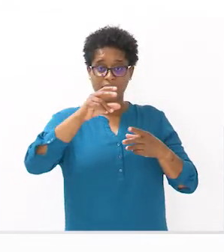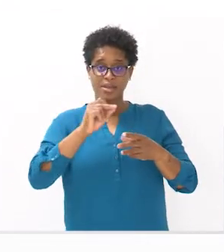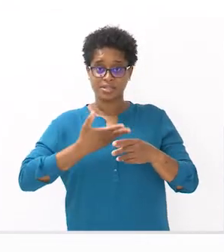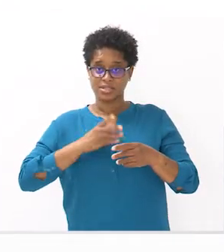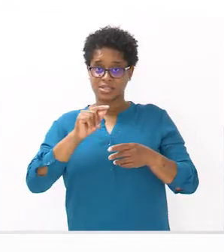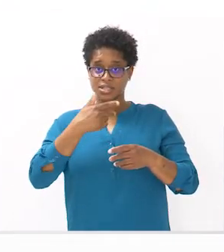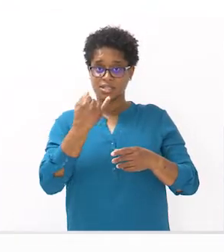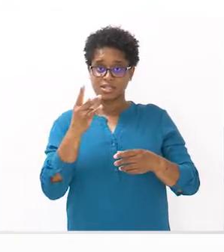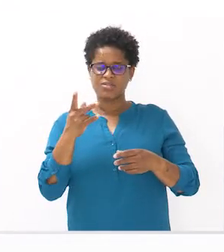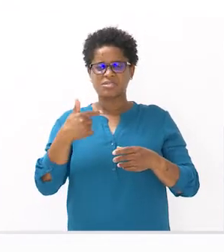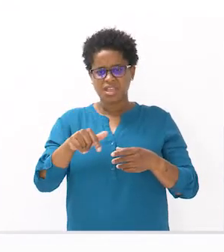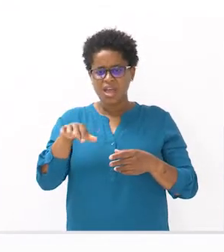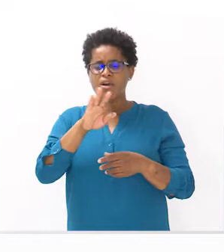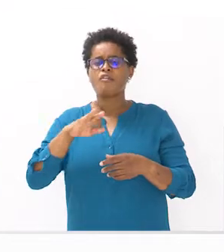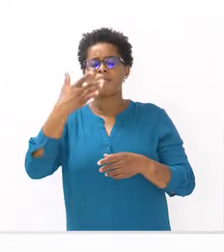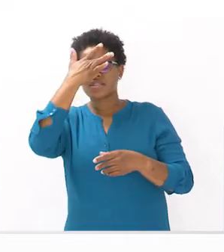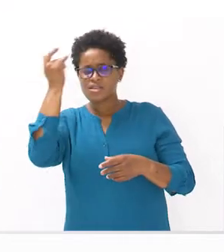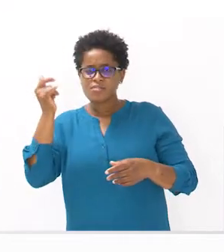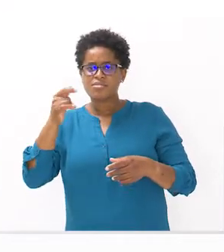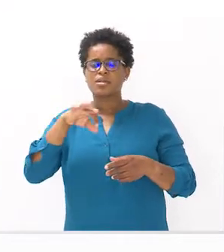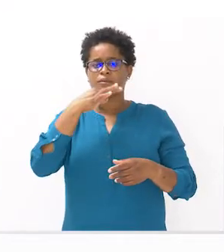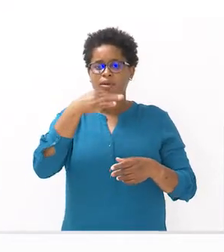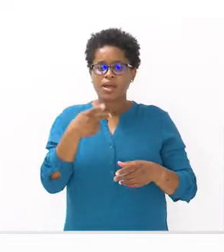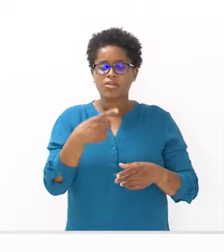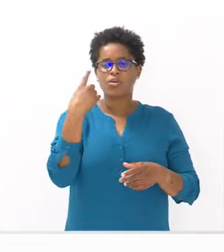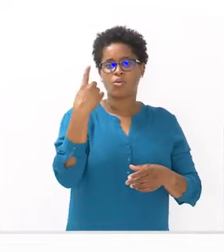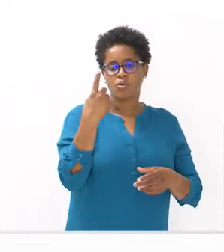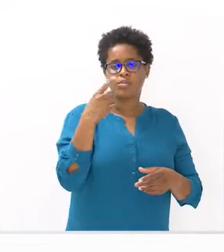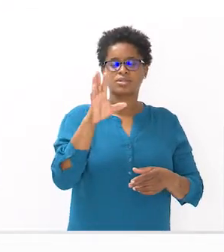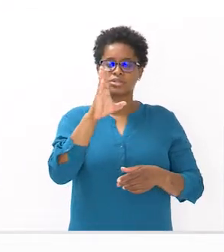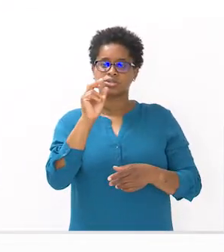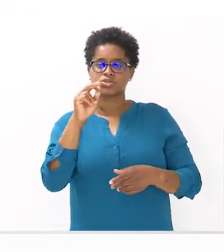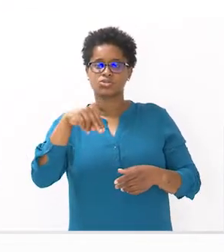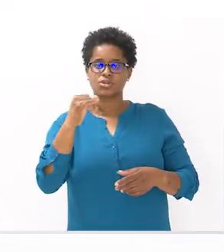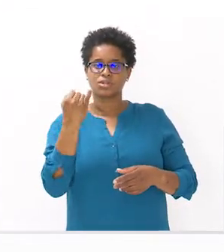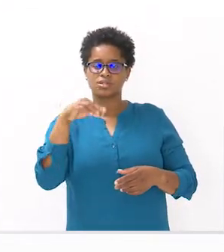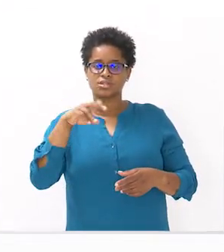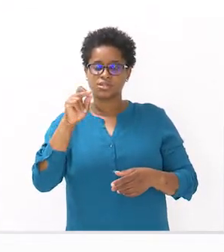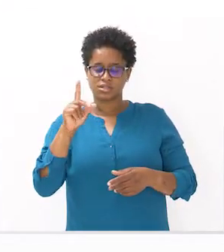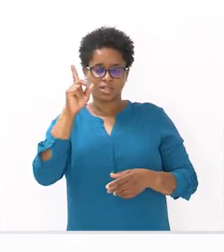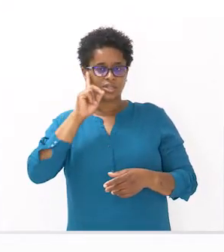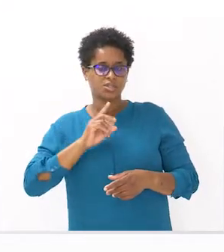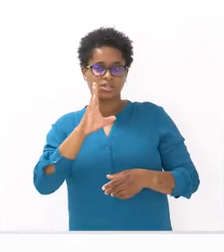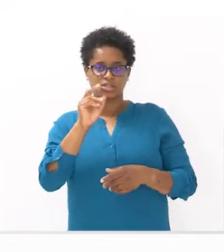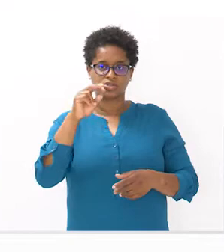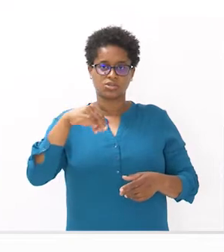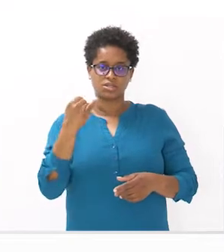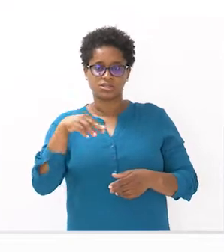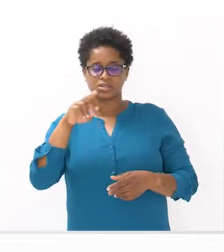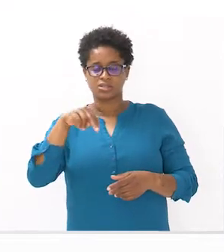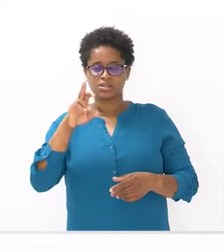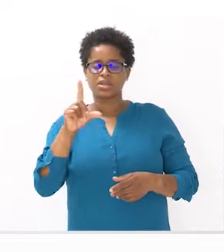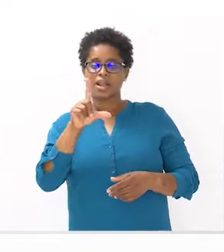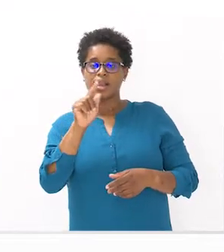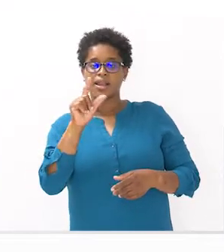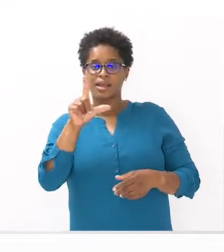modo simples a caracterizar uma das Joaninhas, que é a Joaninha Lelê.